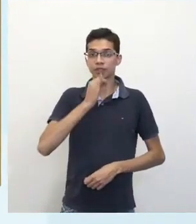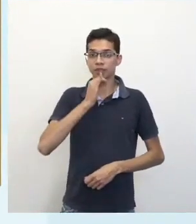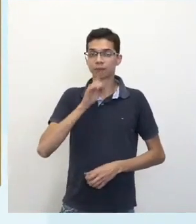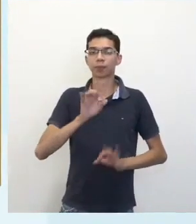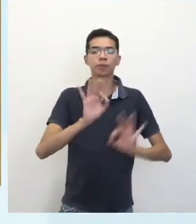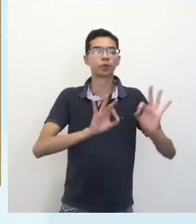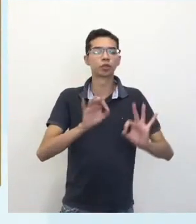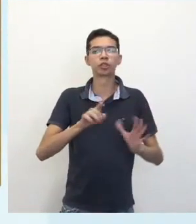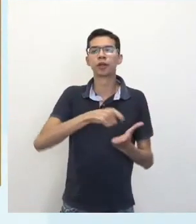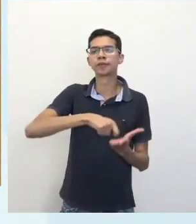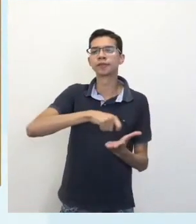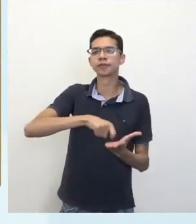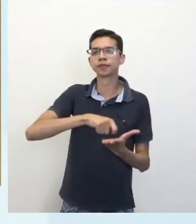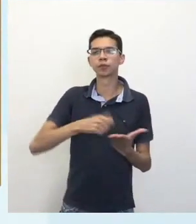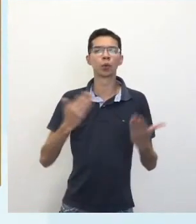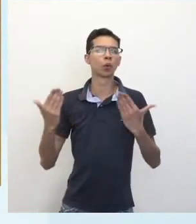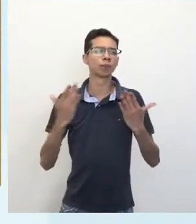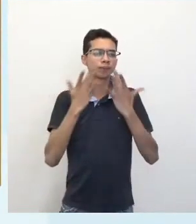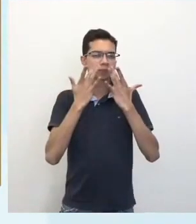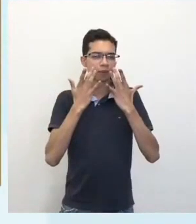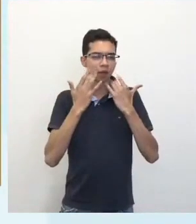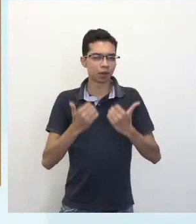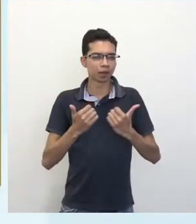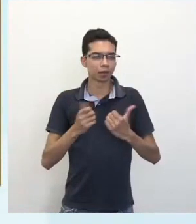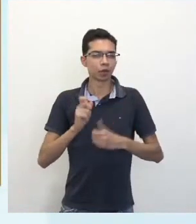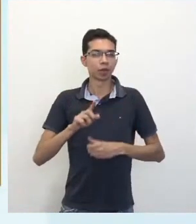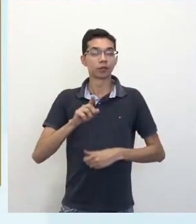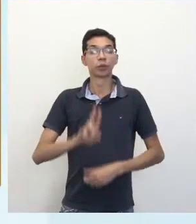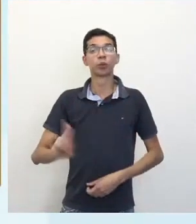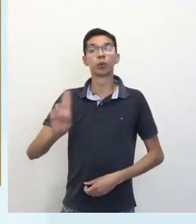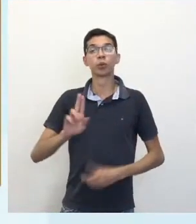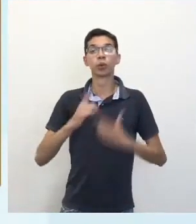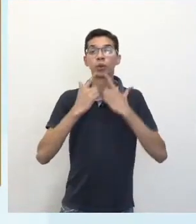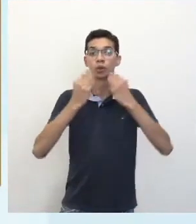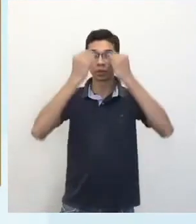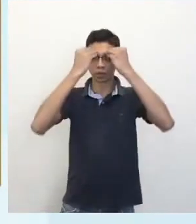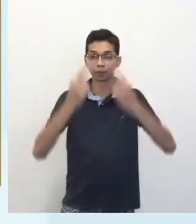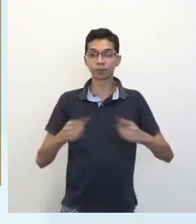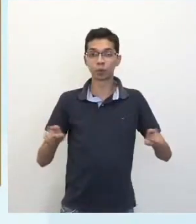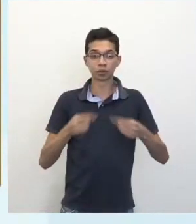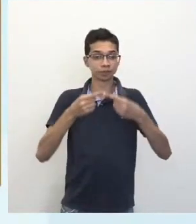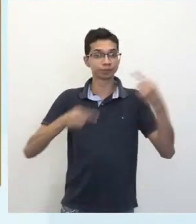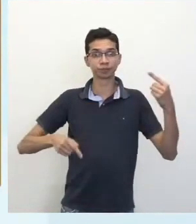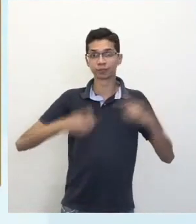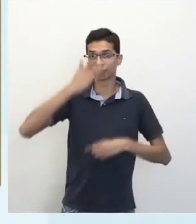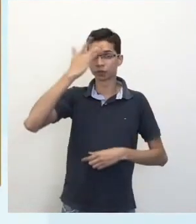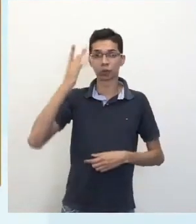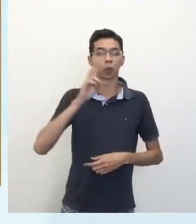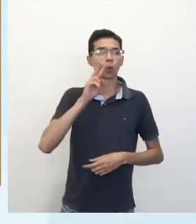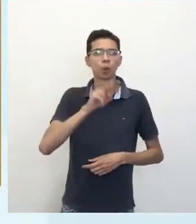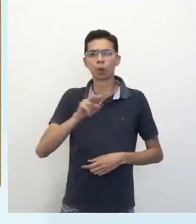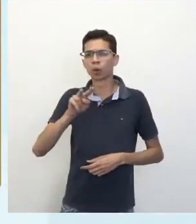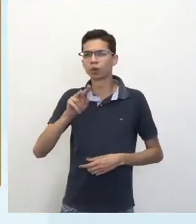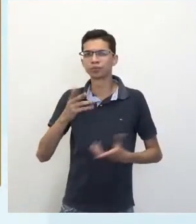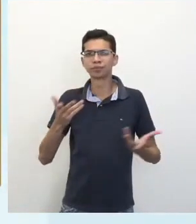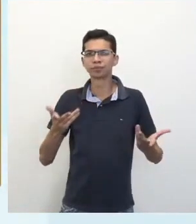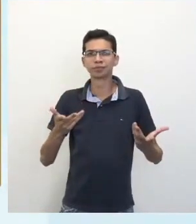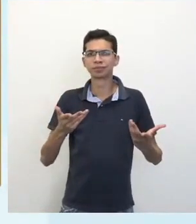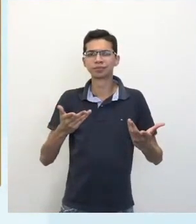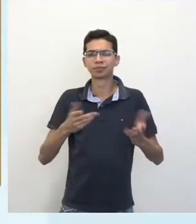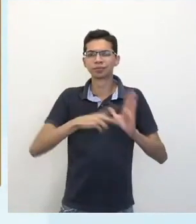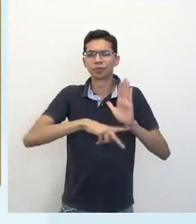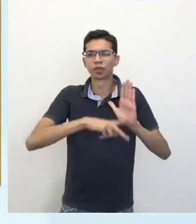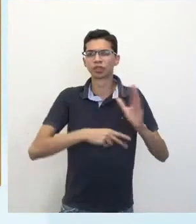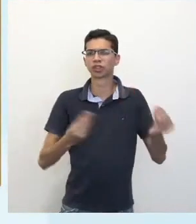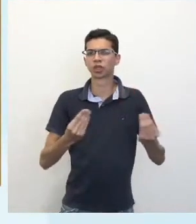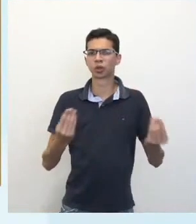projeto, ele está relacionado ao teatro, você vai estar usando a linguagem de música, por exemplo. Sim. A pessoa que vai pegar não vai entender nada do seu projeto. Fala, poxa, mas espera aí.